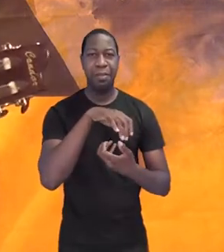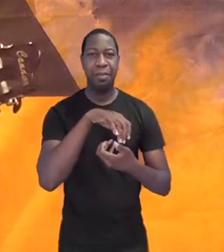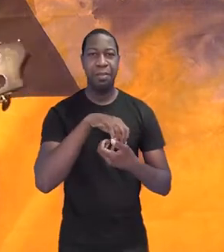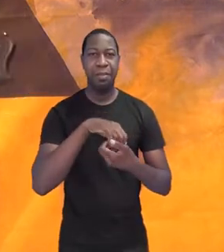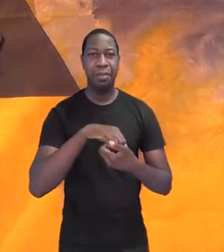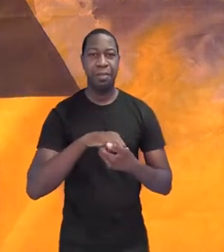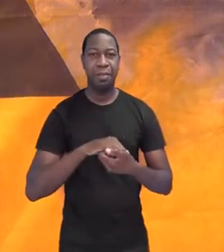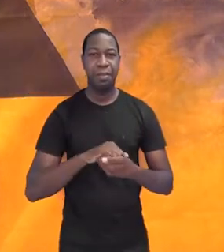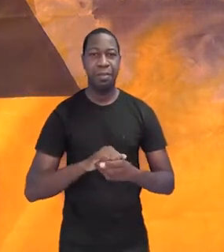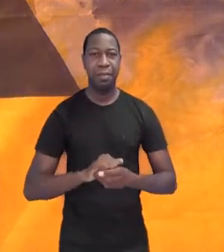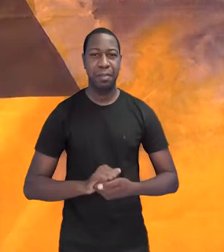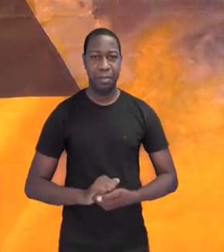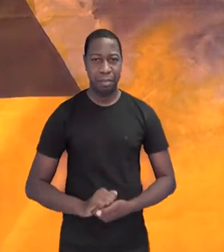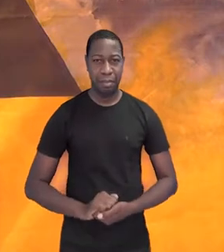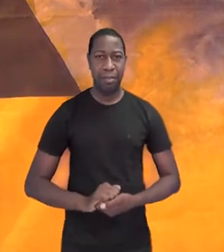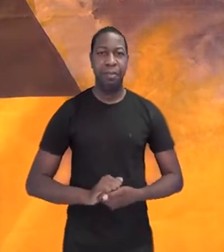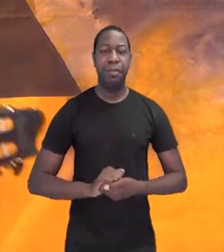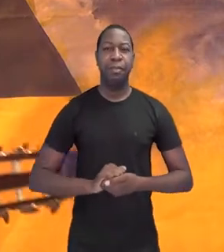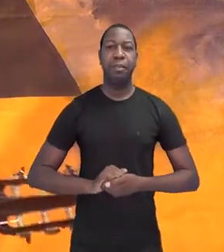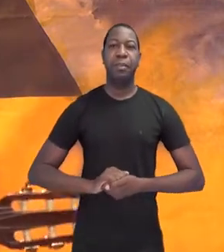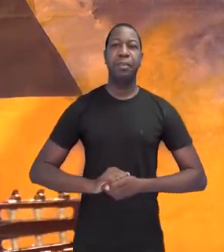caos.